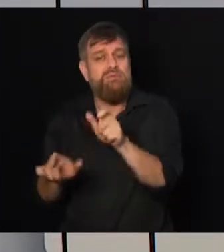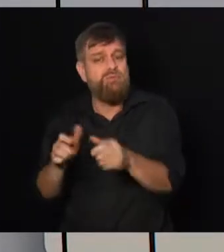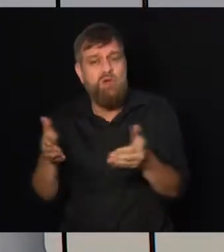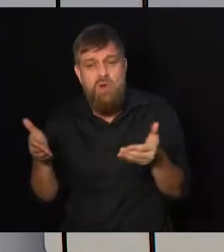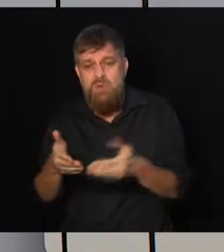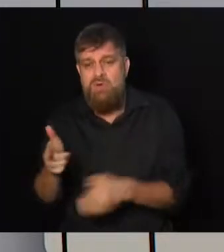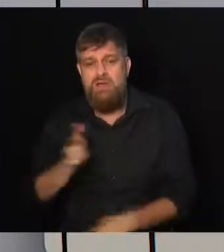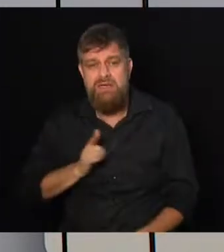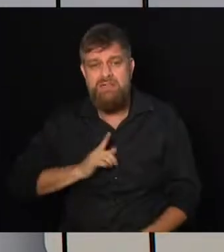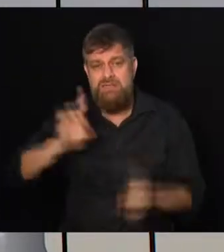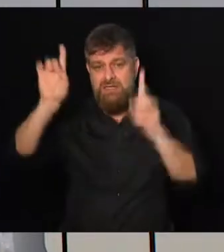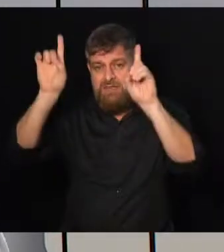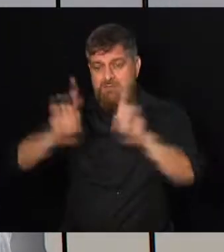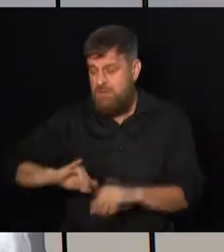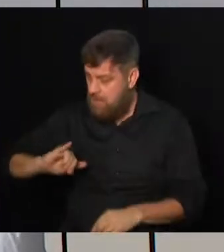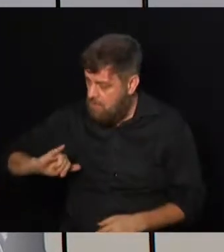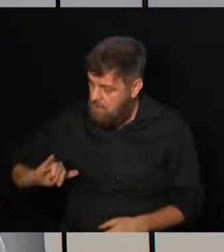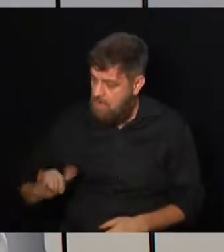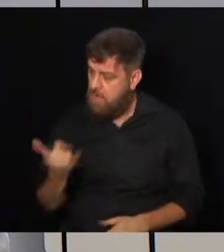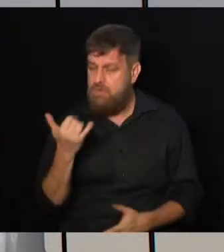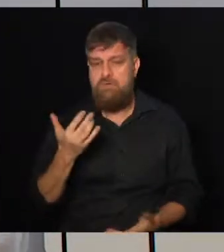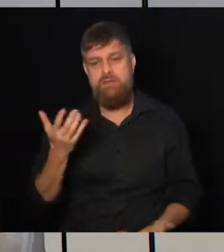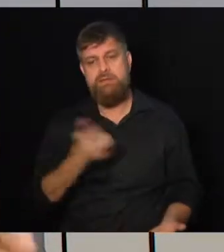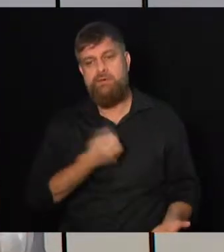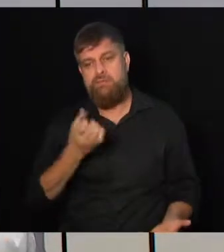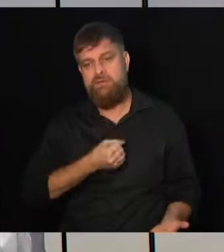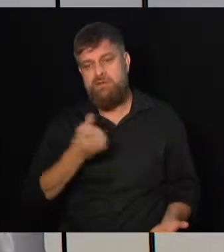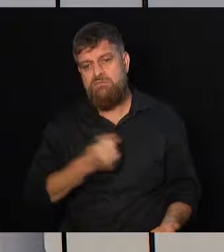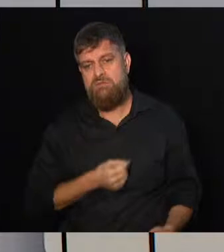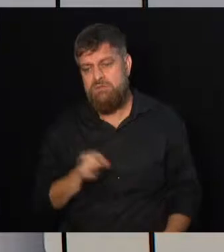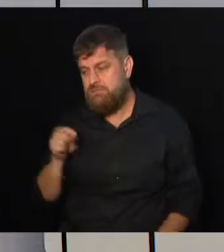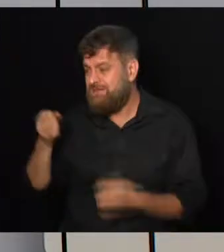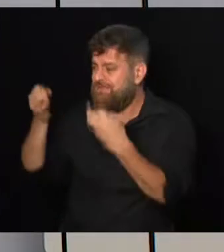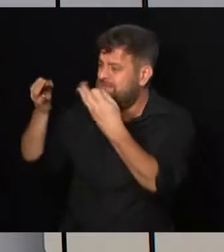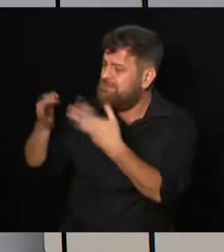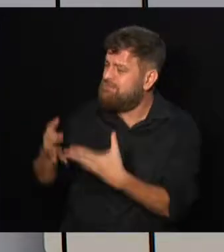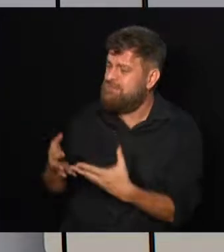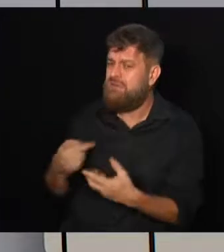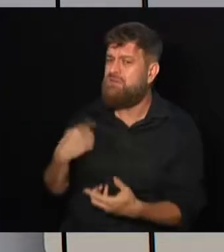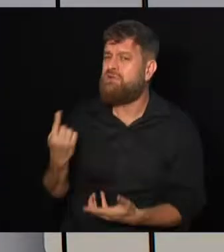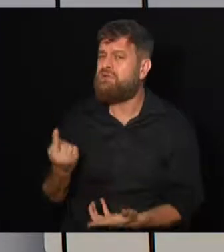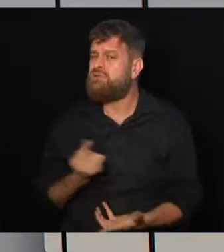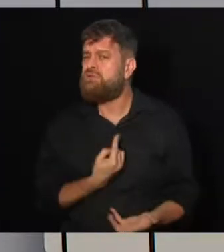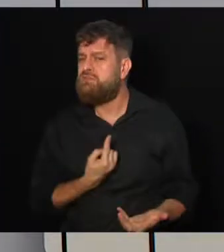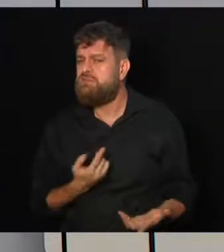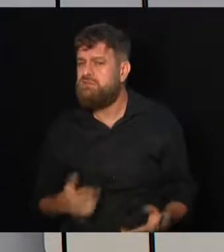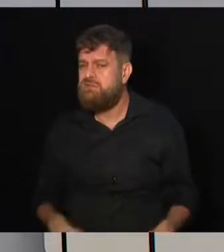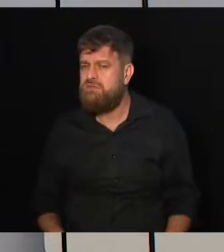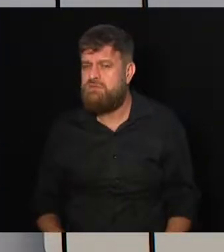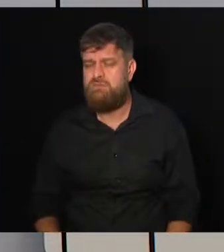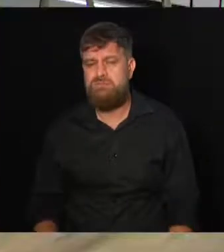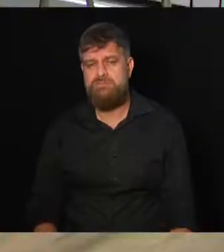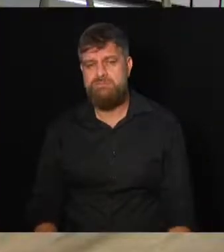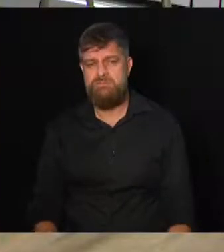ser deficientes para aproveitar esse benefício. Queria que o doutor explicasse para nós aqui. Existe,